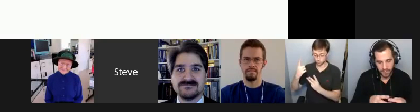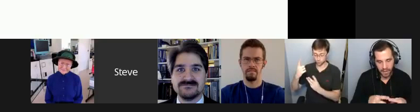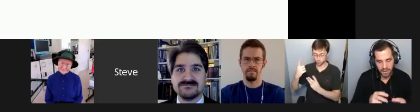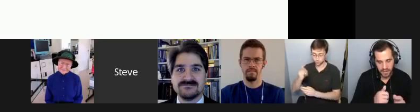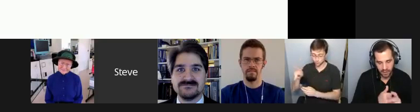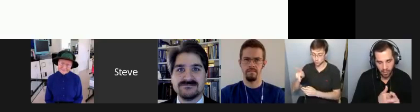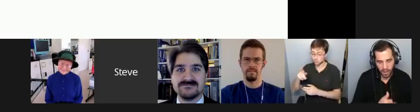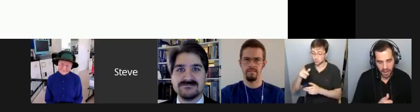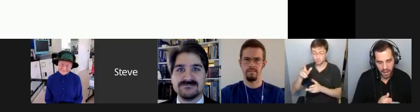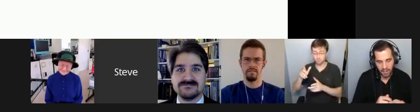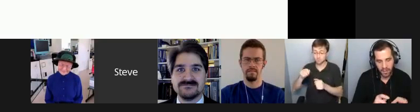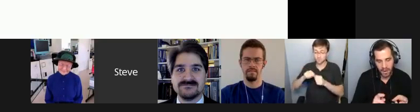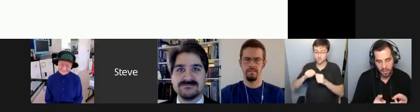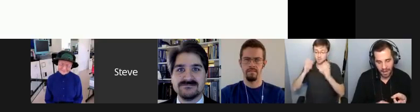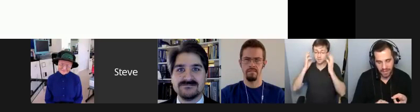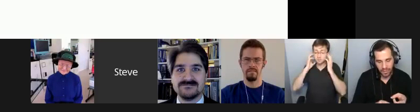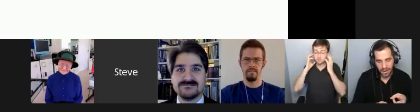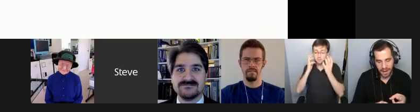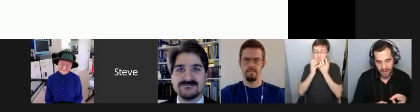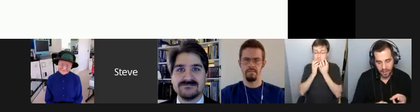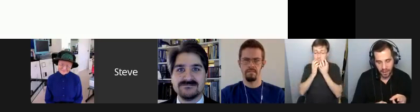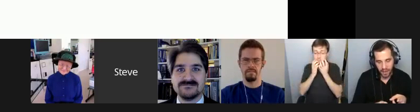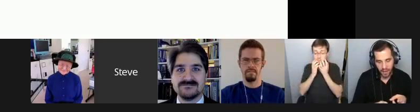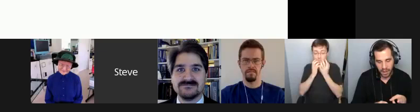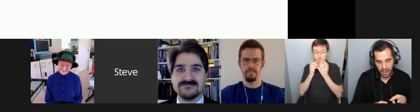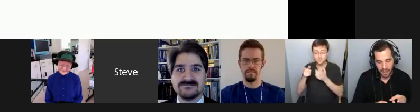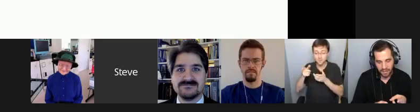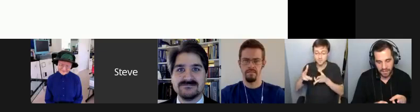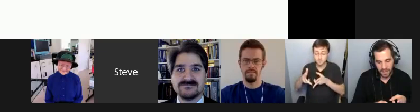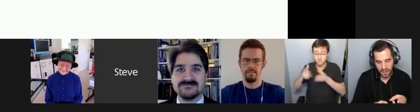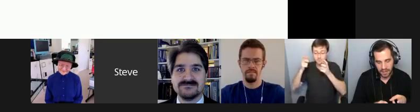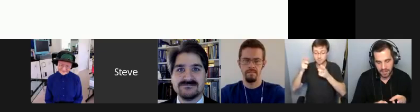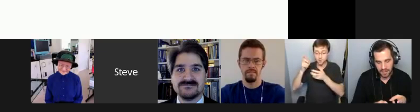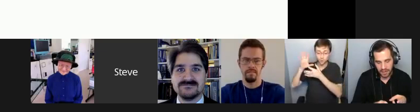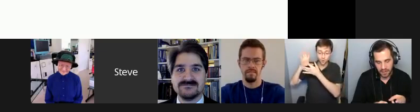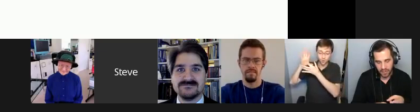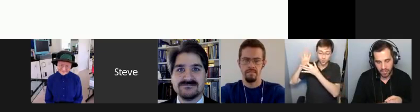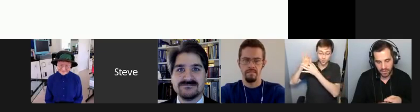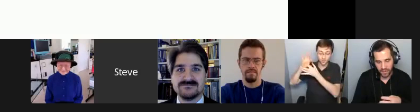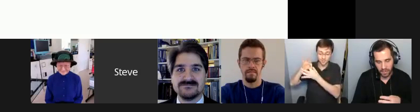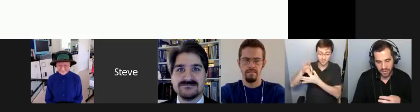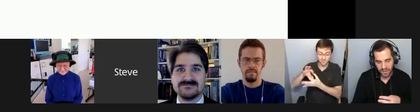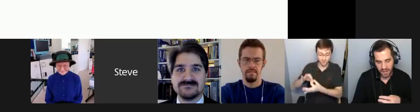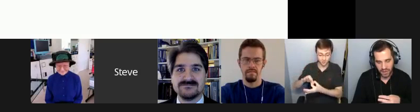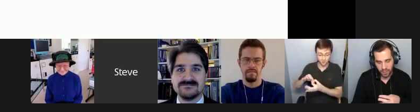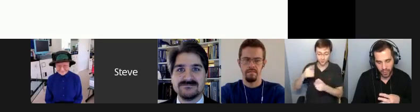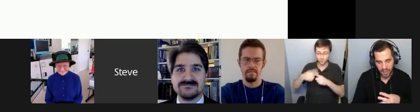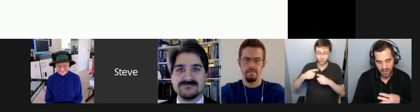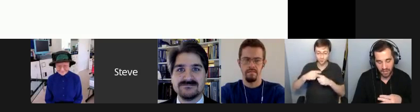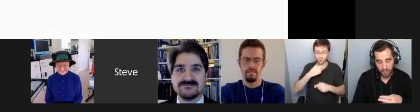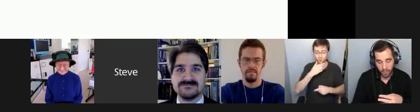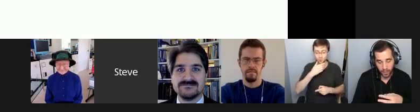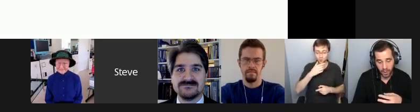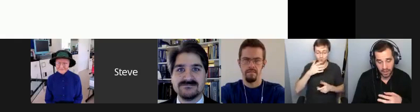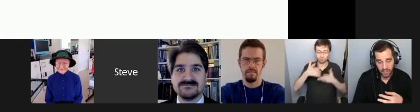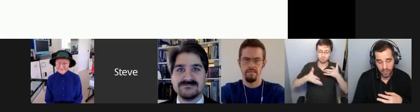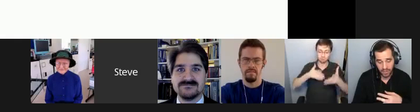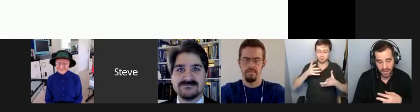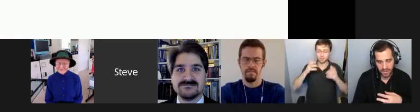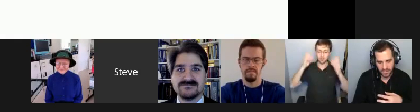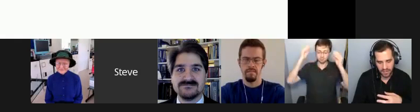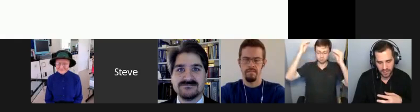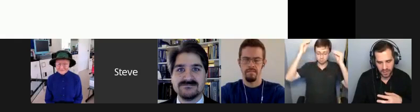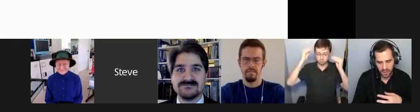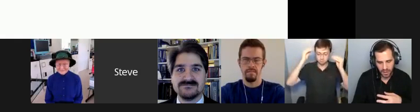os dois primeiros eles acompanharam, mas o Caio ele fez de uma forma diferente, por causa